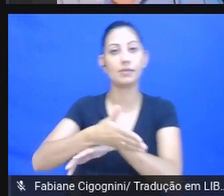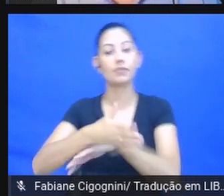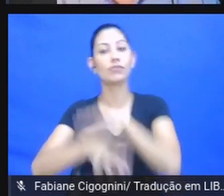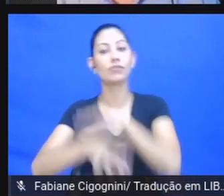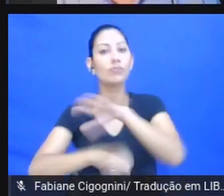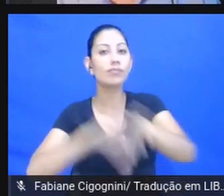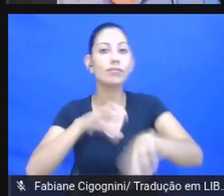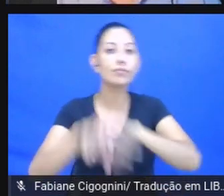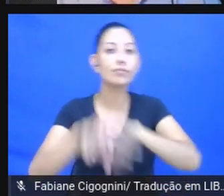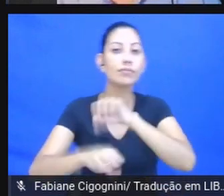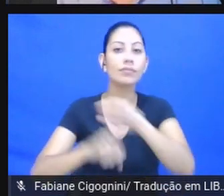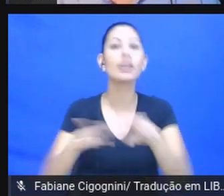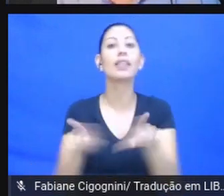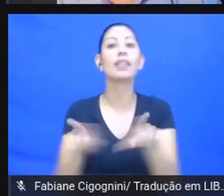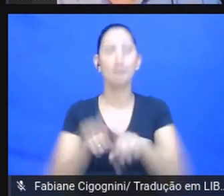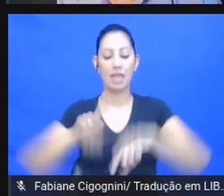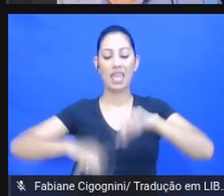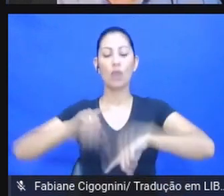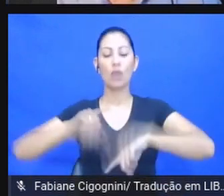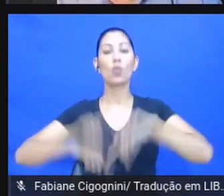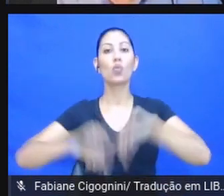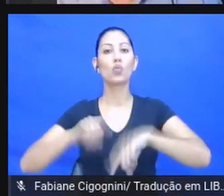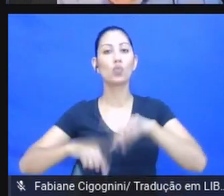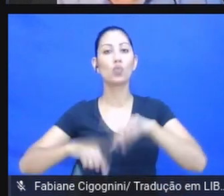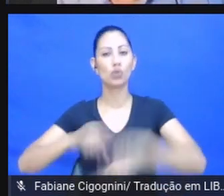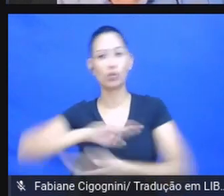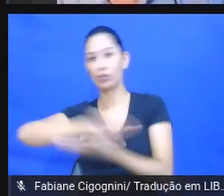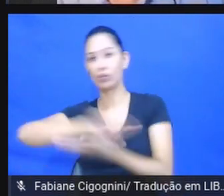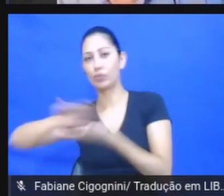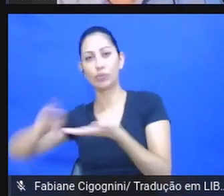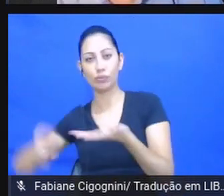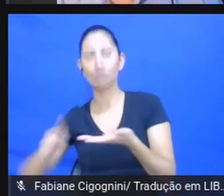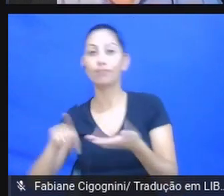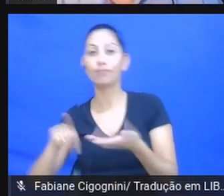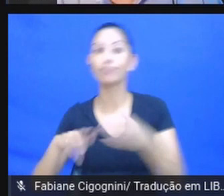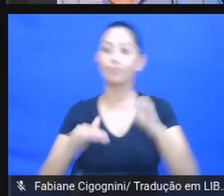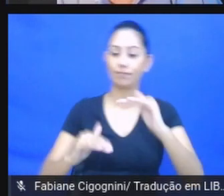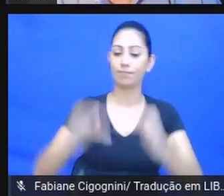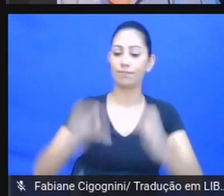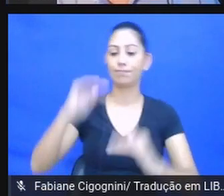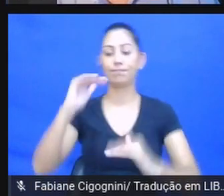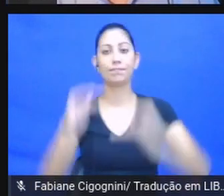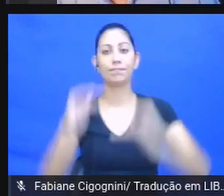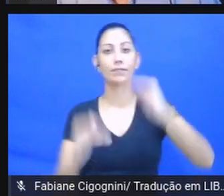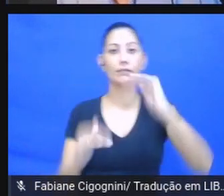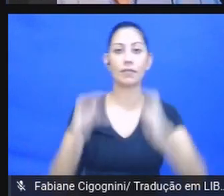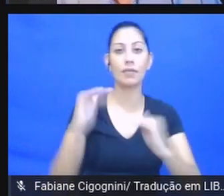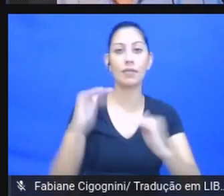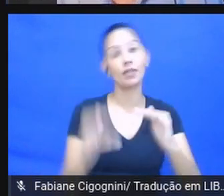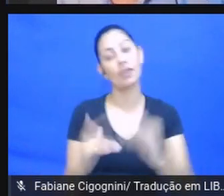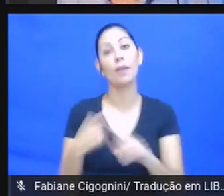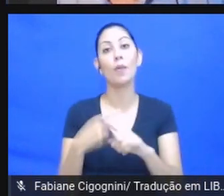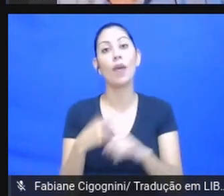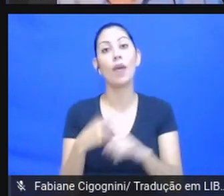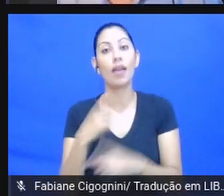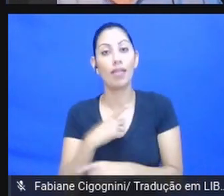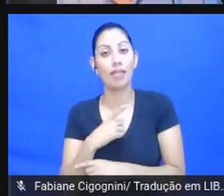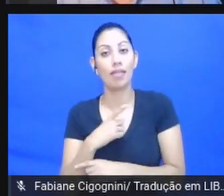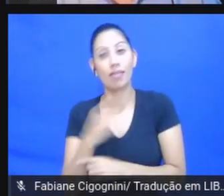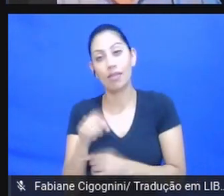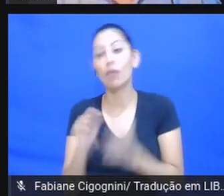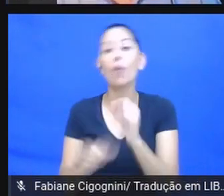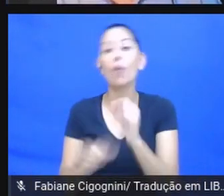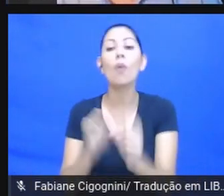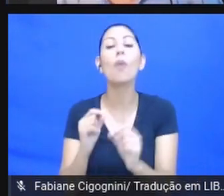tenha havido iniciativas muito louváveis de todos, de procurar que os alunos